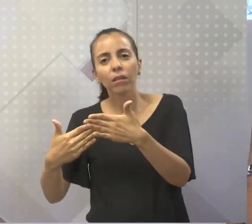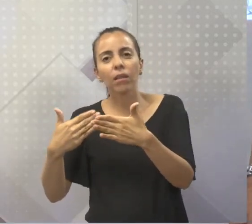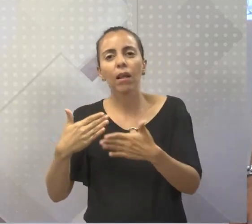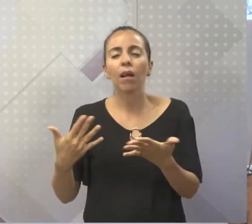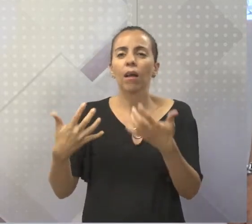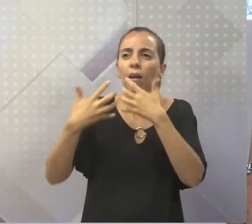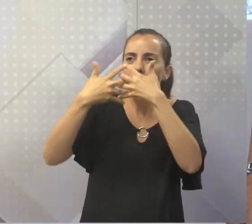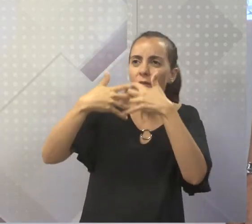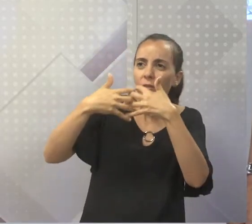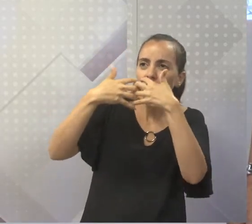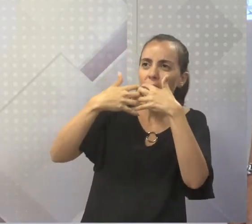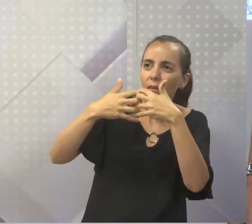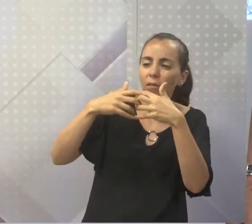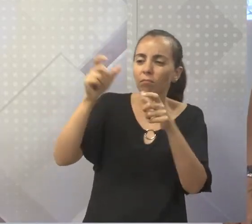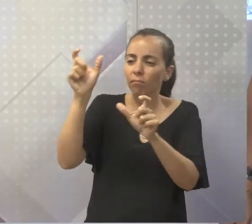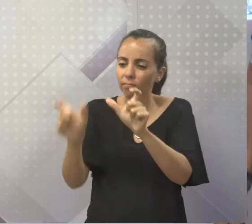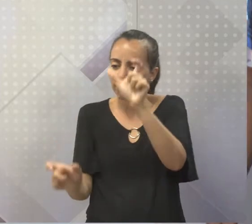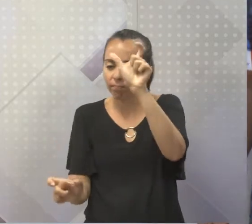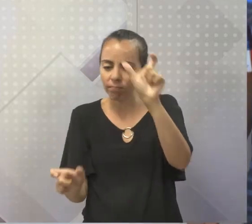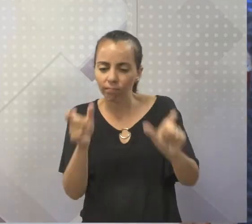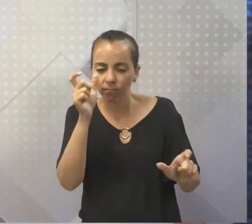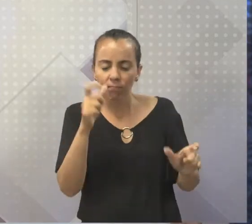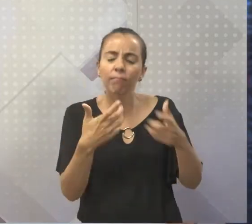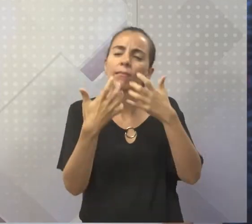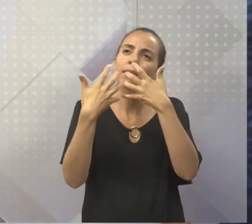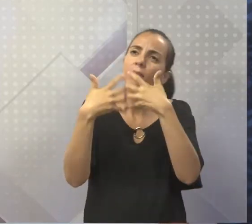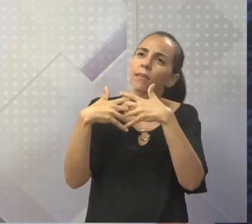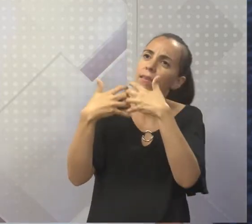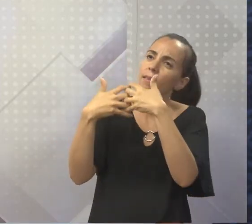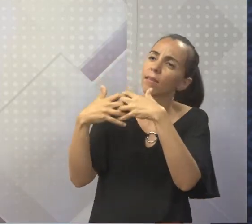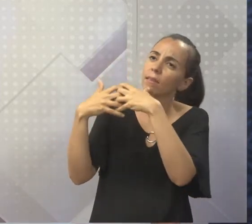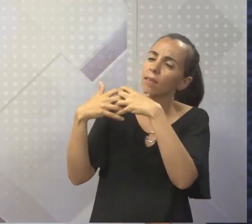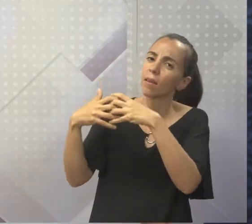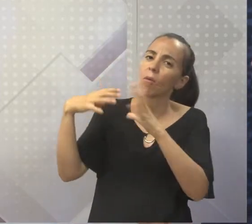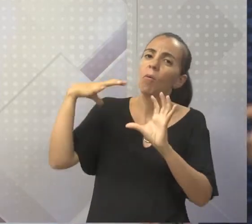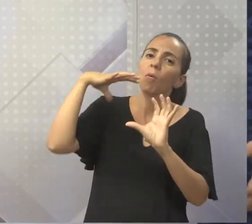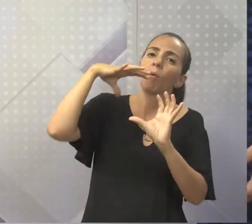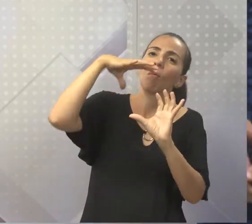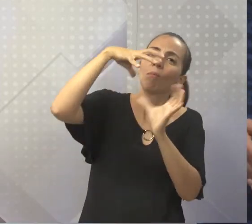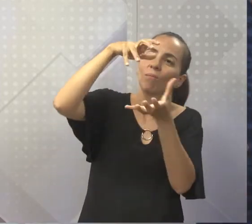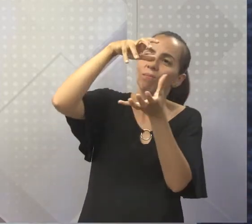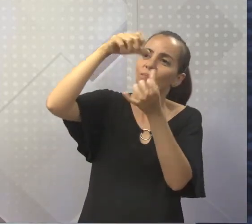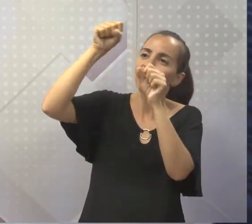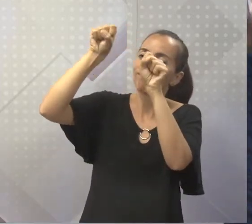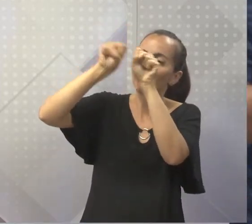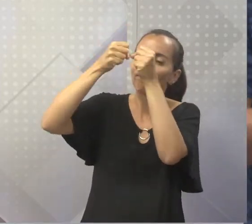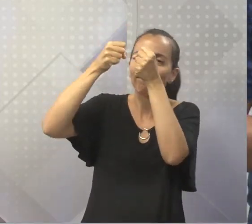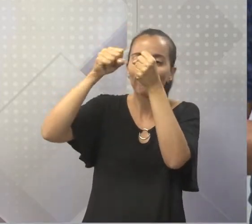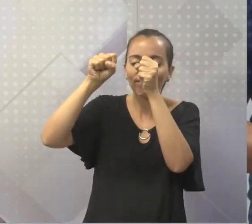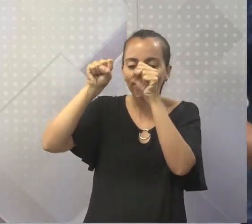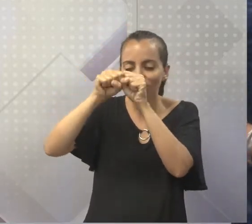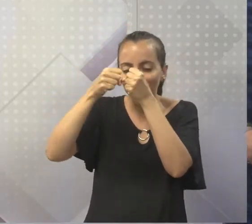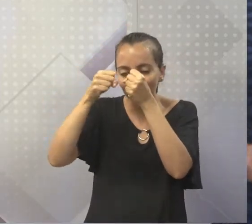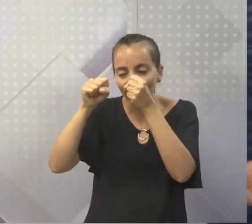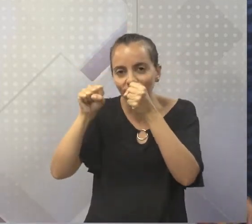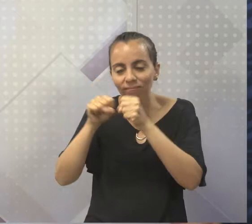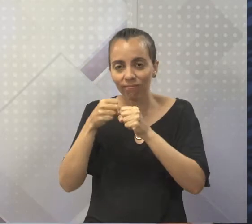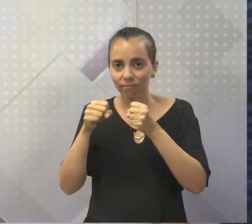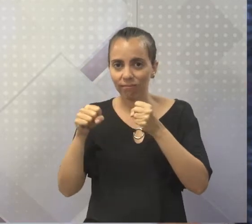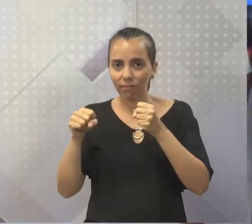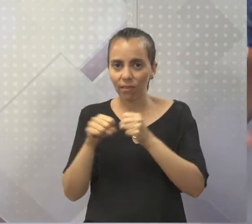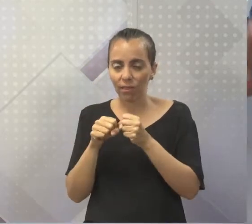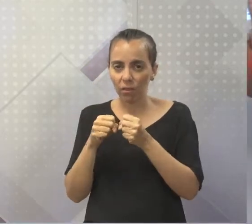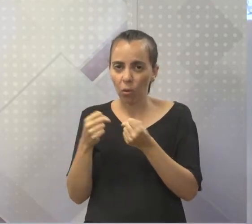raciocinar ele começou a degradar o planeta a degradação do planeta não